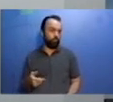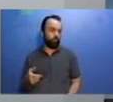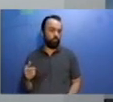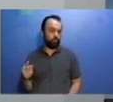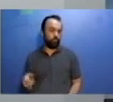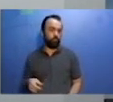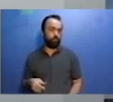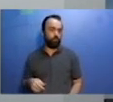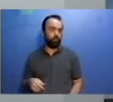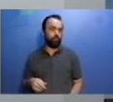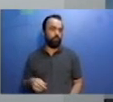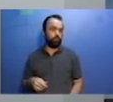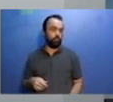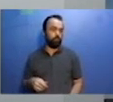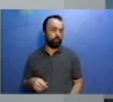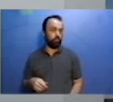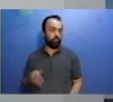gás carbônico.